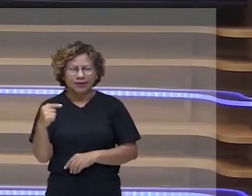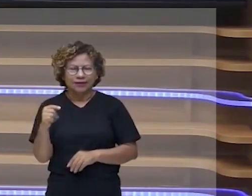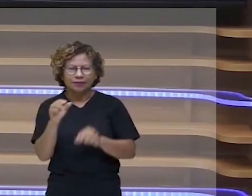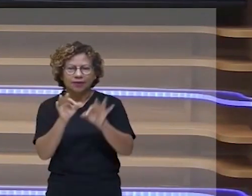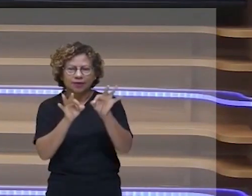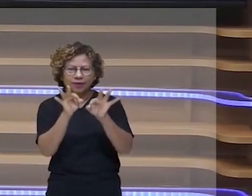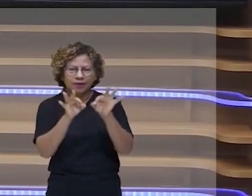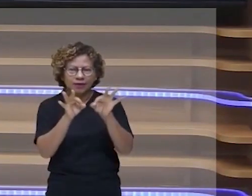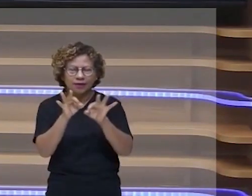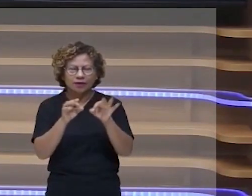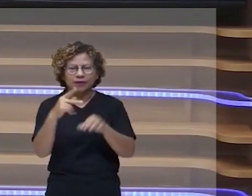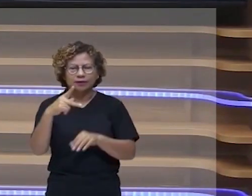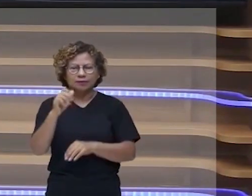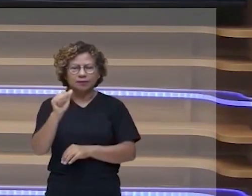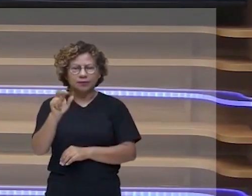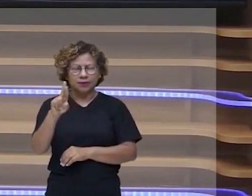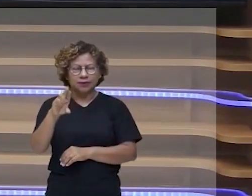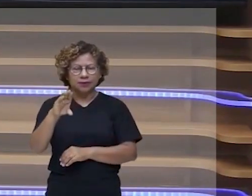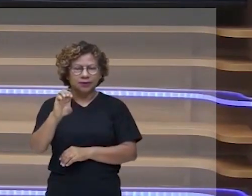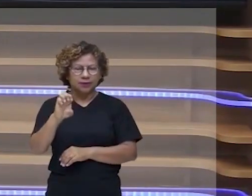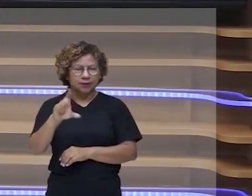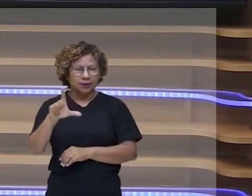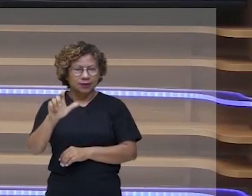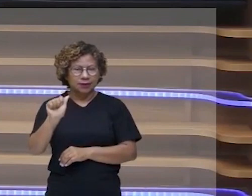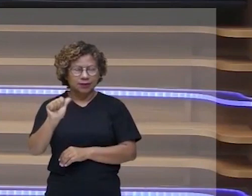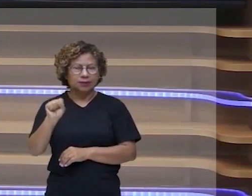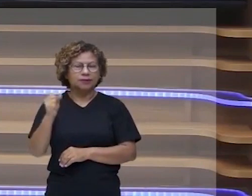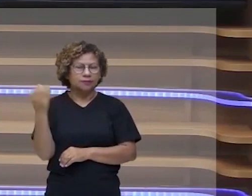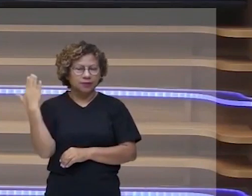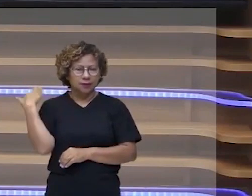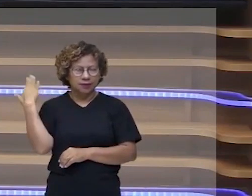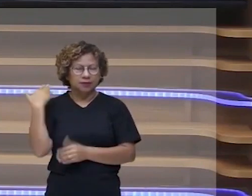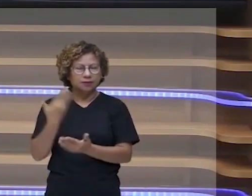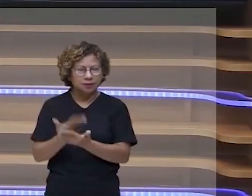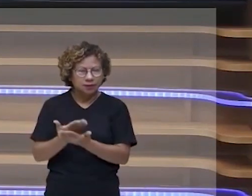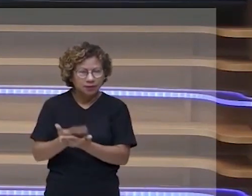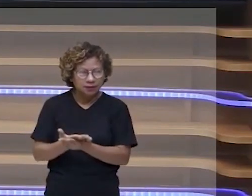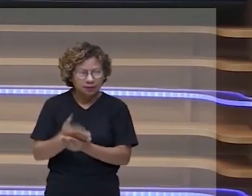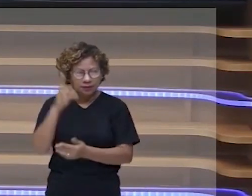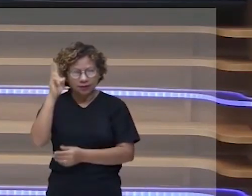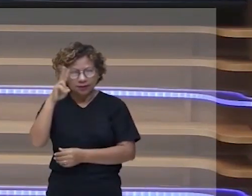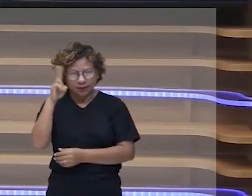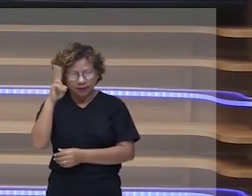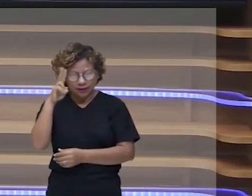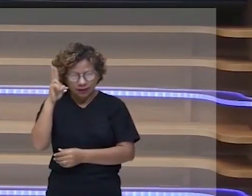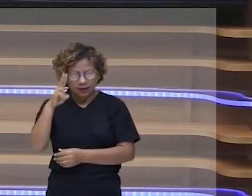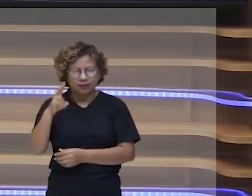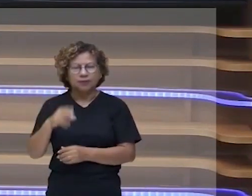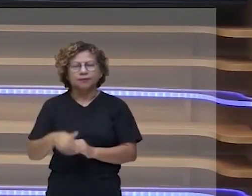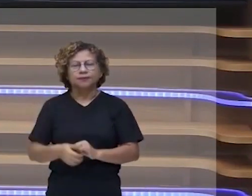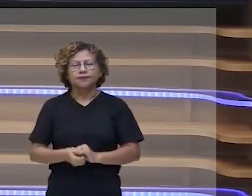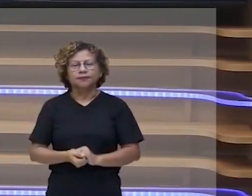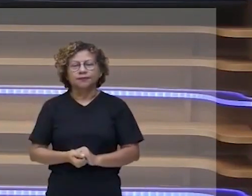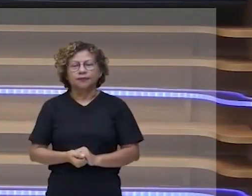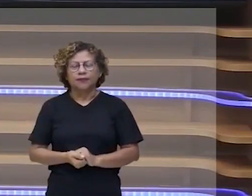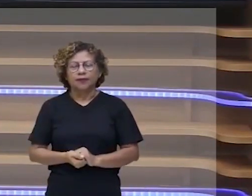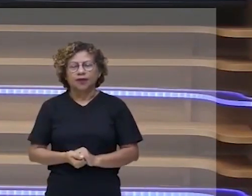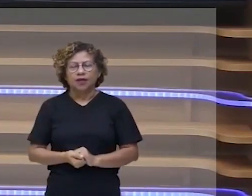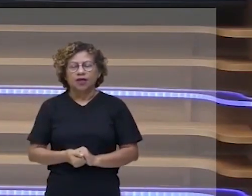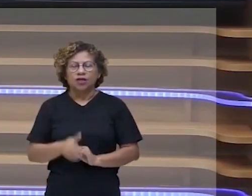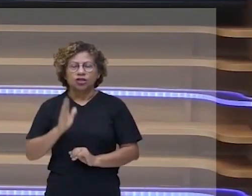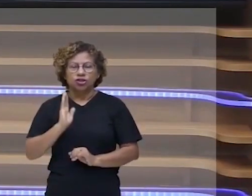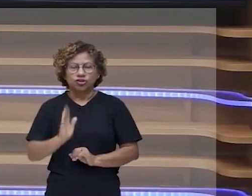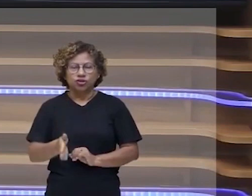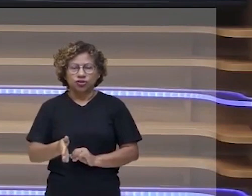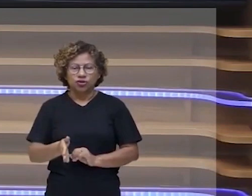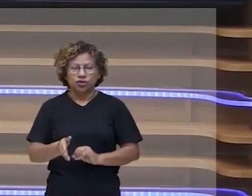ou a soma. E na subtração, nós temos o minuendo, o subtraindo, o resto ou a diferença. Na multiplicação, nós